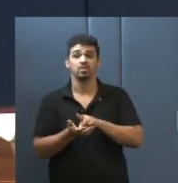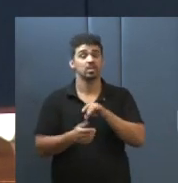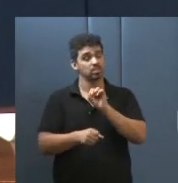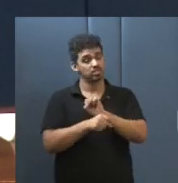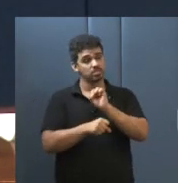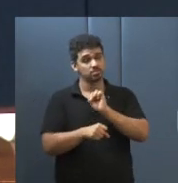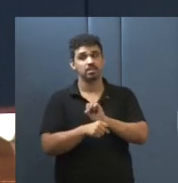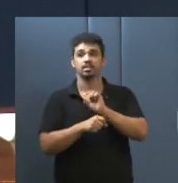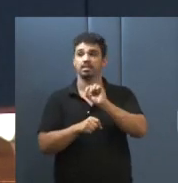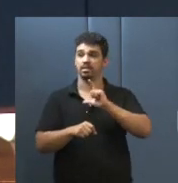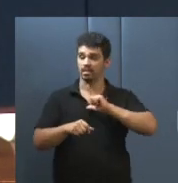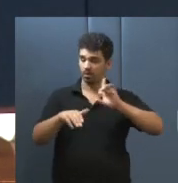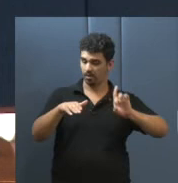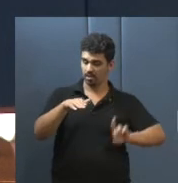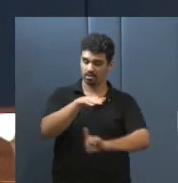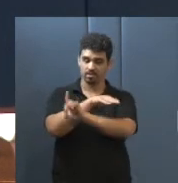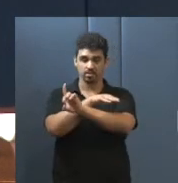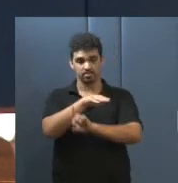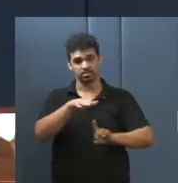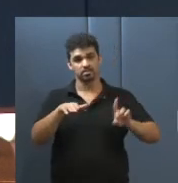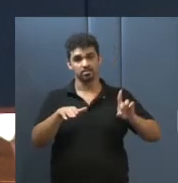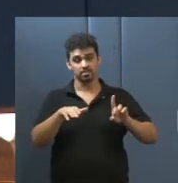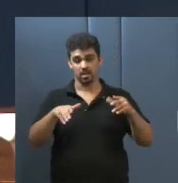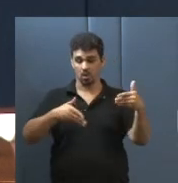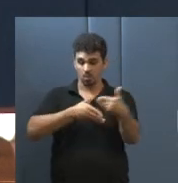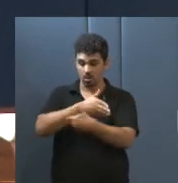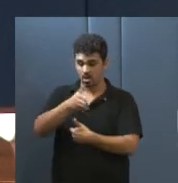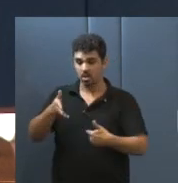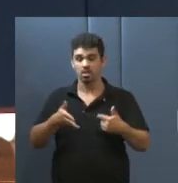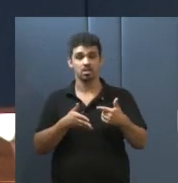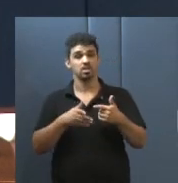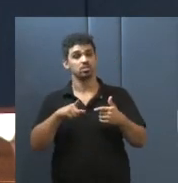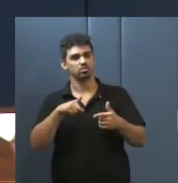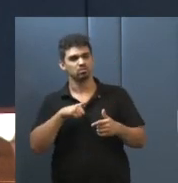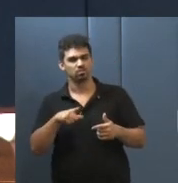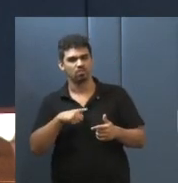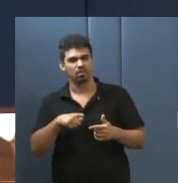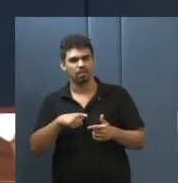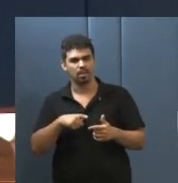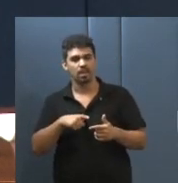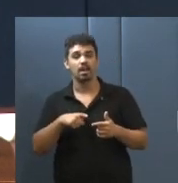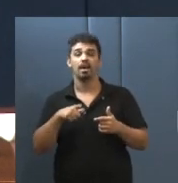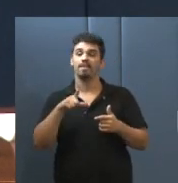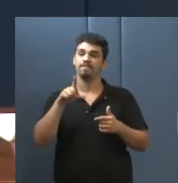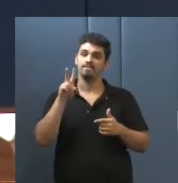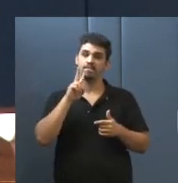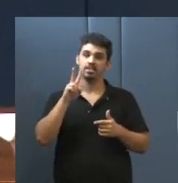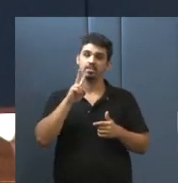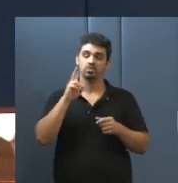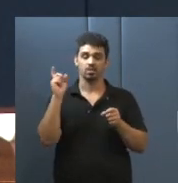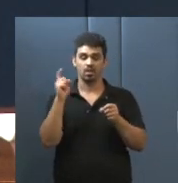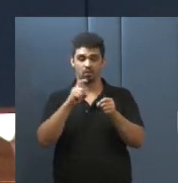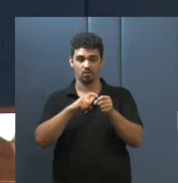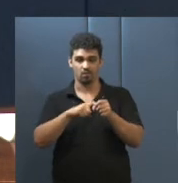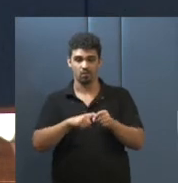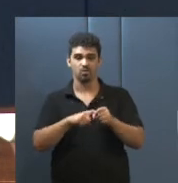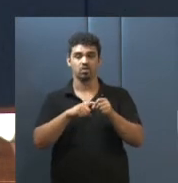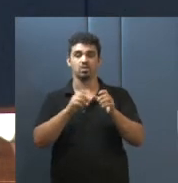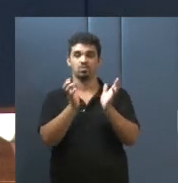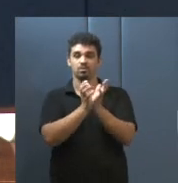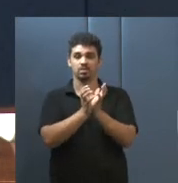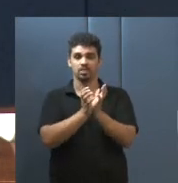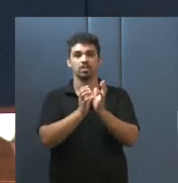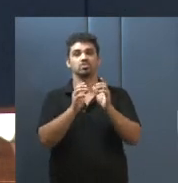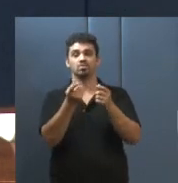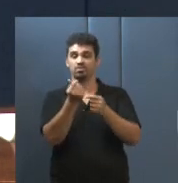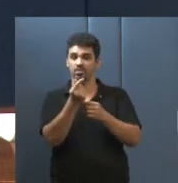uma transição. Quando essa transição houver, a Venezuela retoma sua relação com a comunidade financeira internacional,